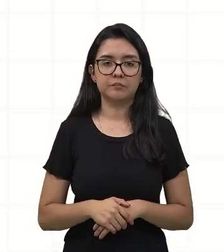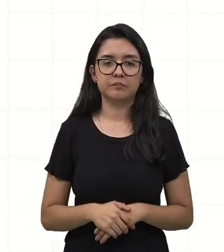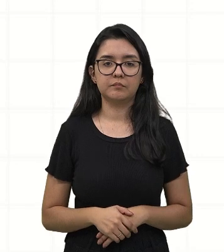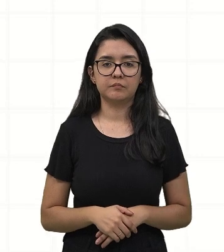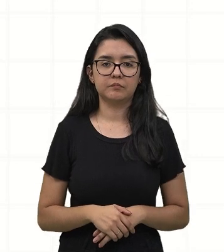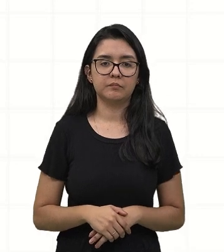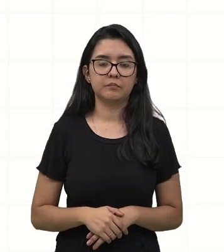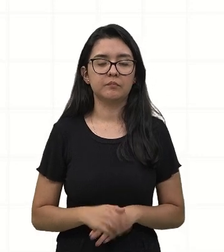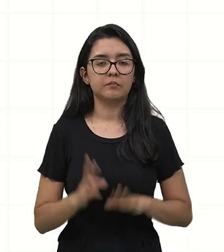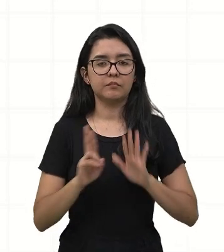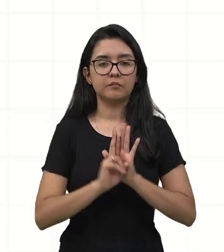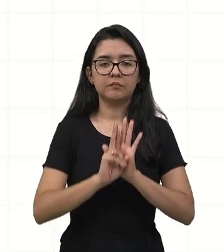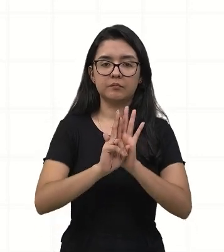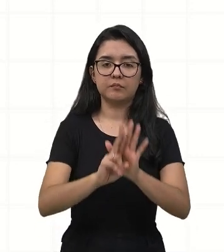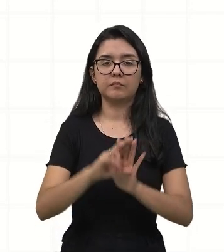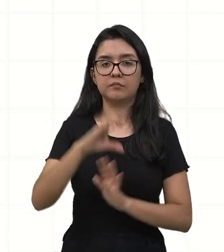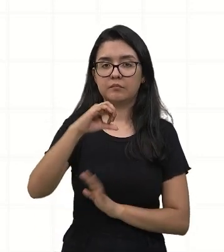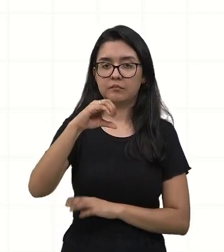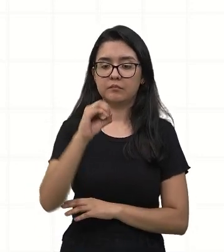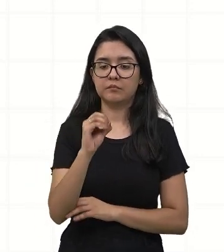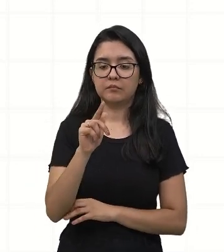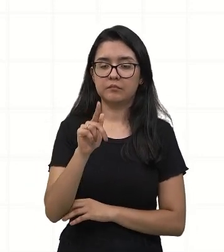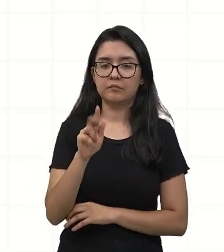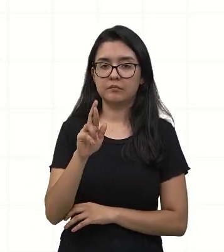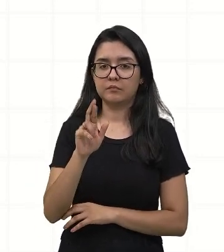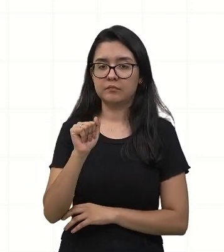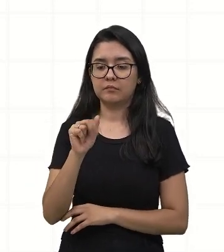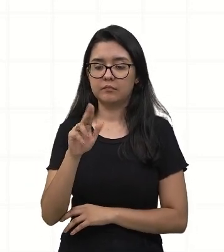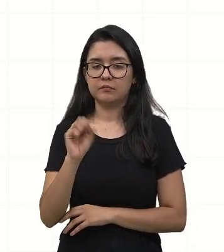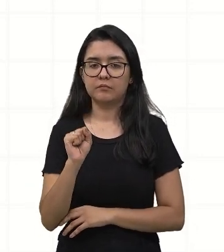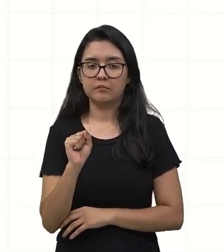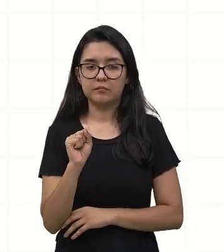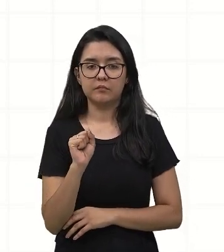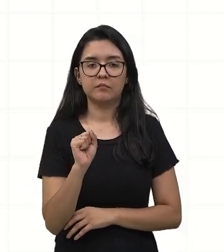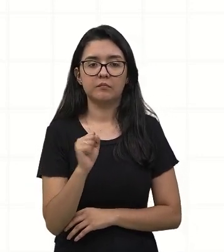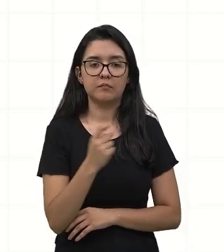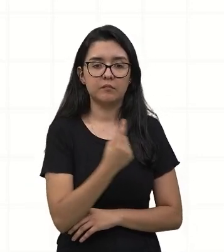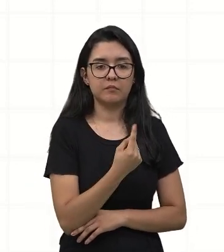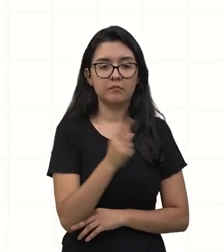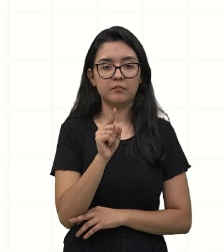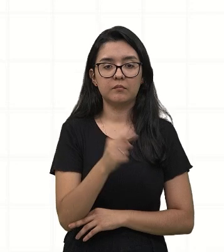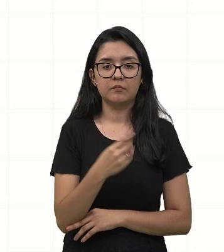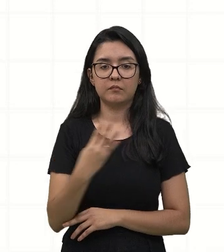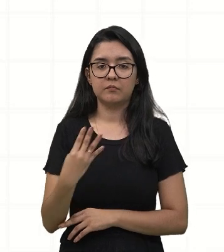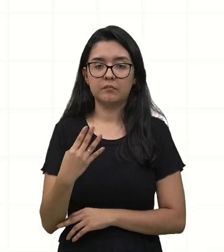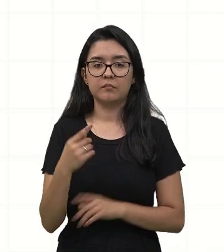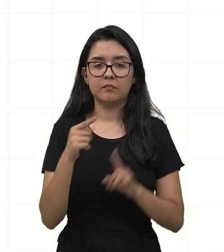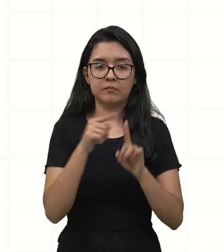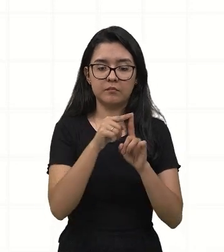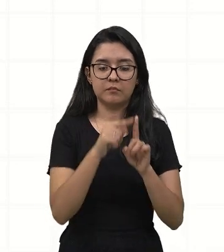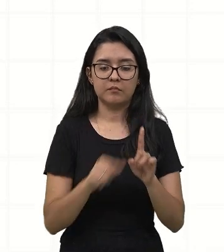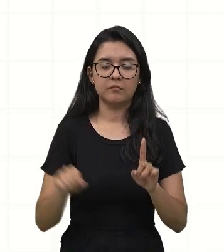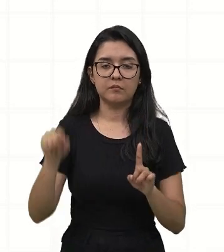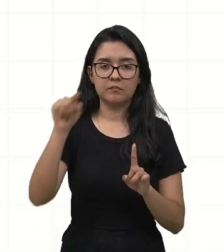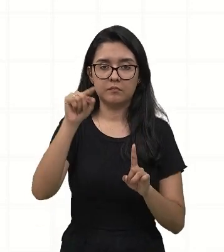trigonométrico, representa 90 graus, tá bom? E como ele deu um quarto de volta, vamos lá, né? Deu um quarto de volta, então, ele deu,